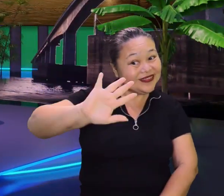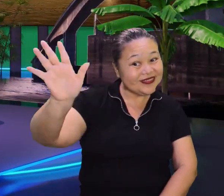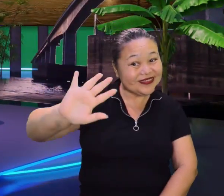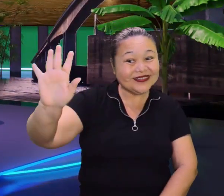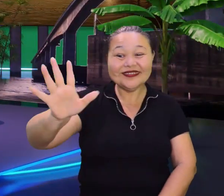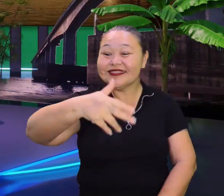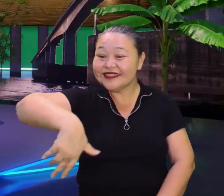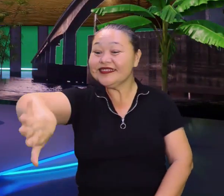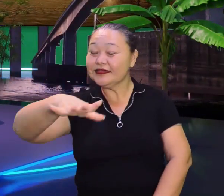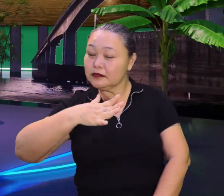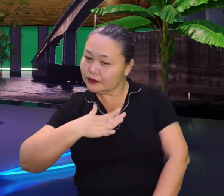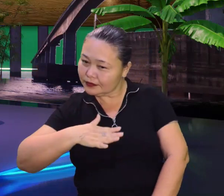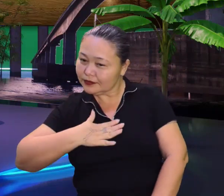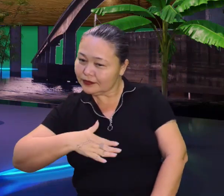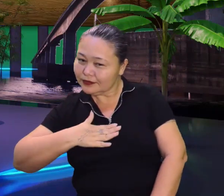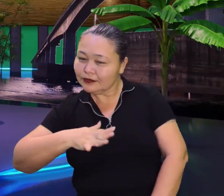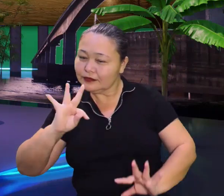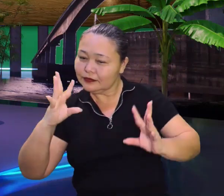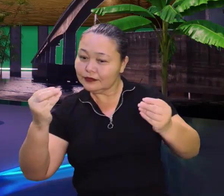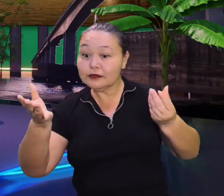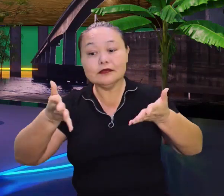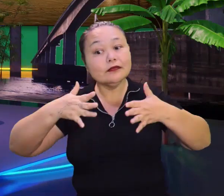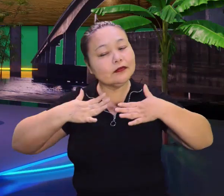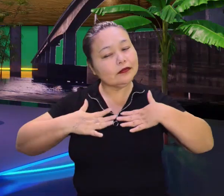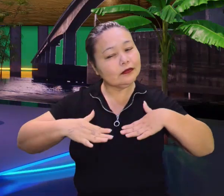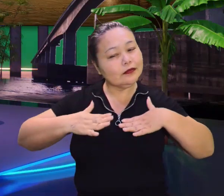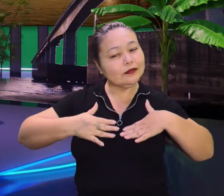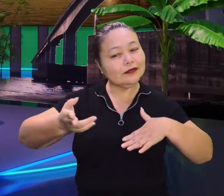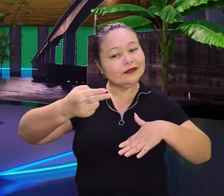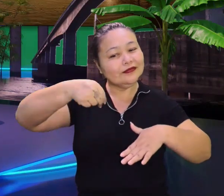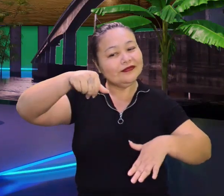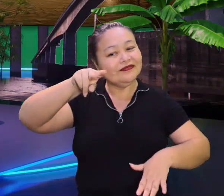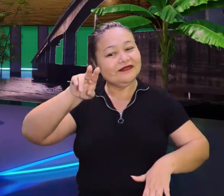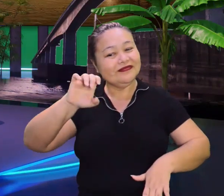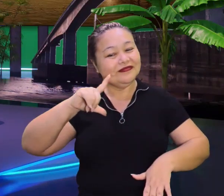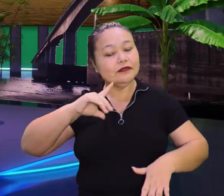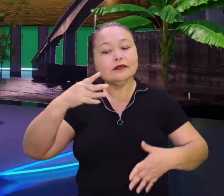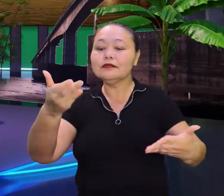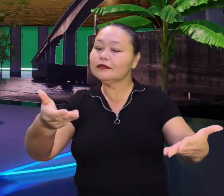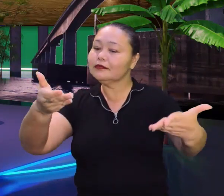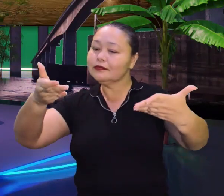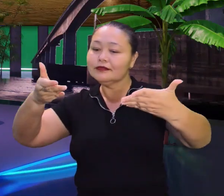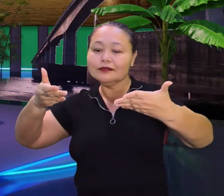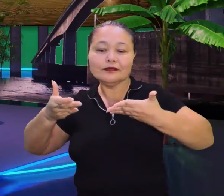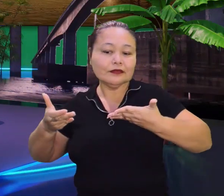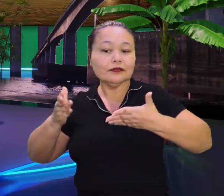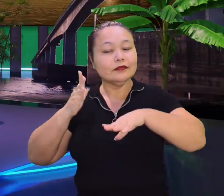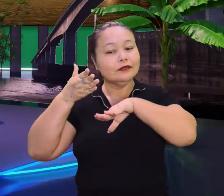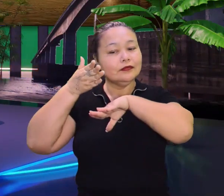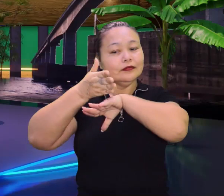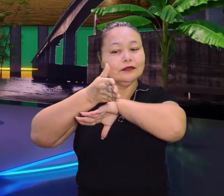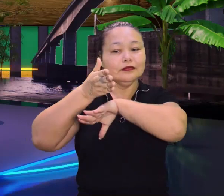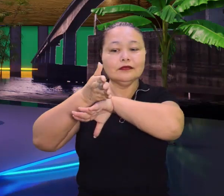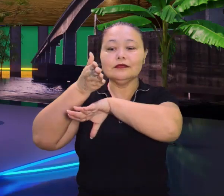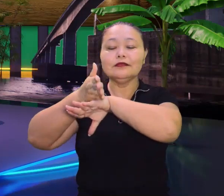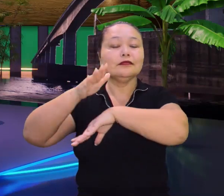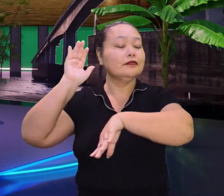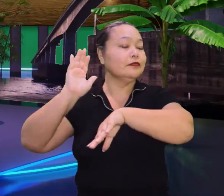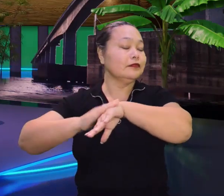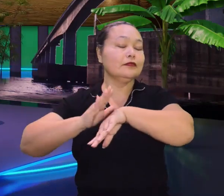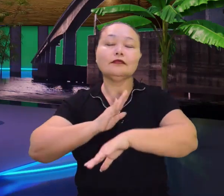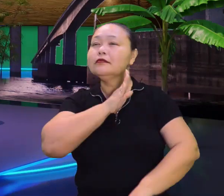galera? Tranquilo? Todo mundo suave na nave? Sinta-se convidado a participar de mais